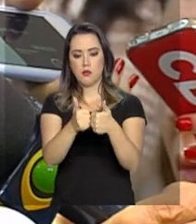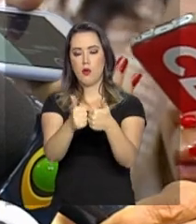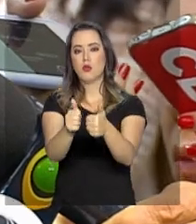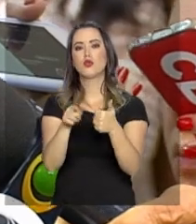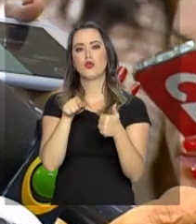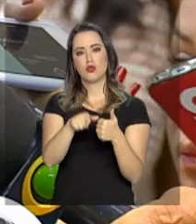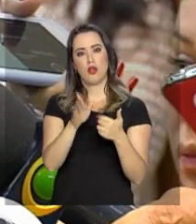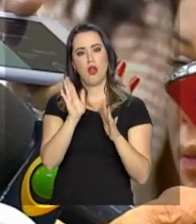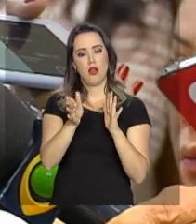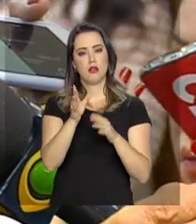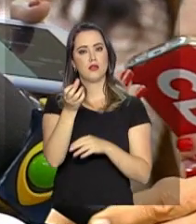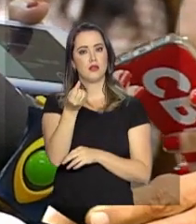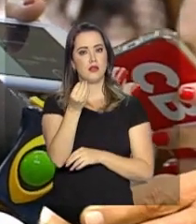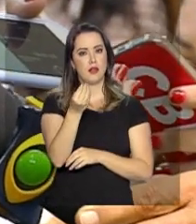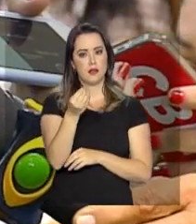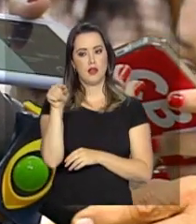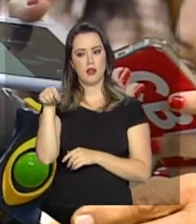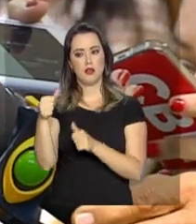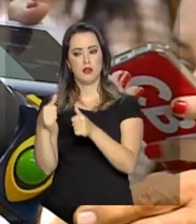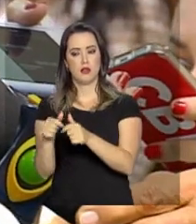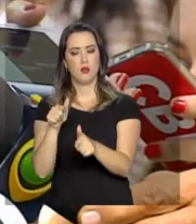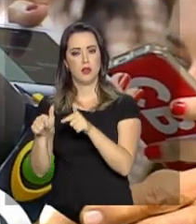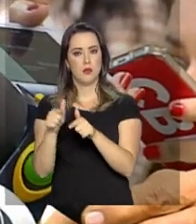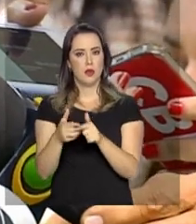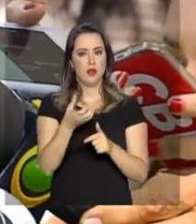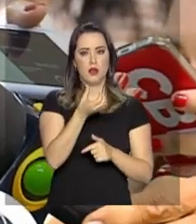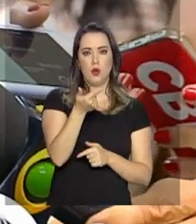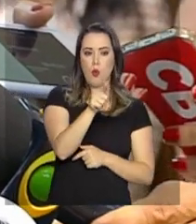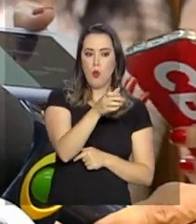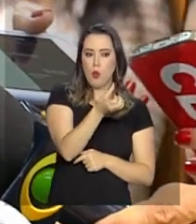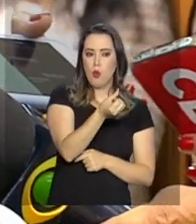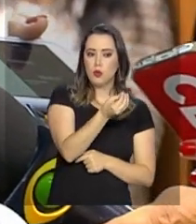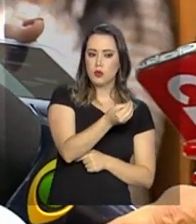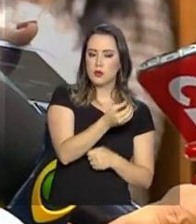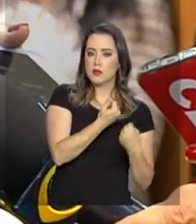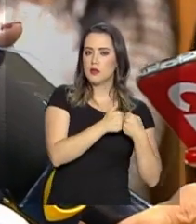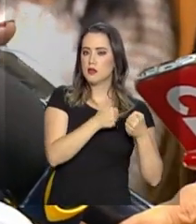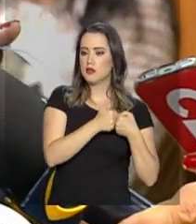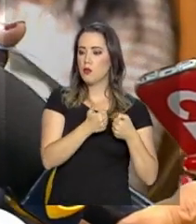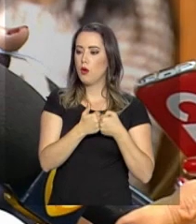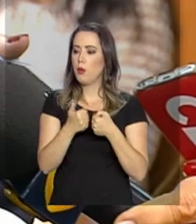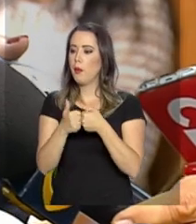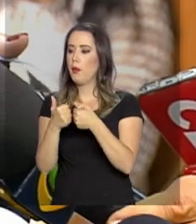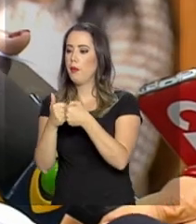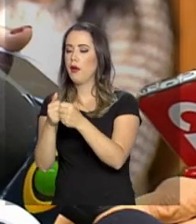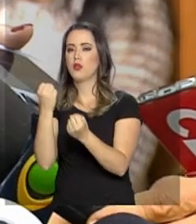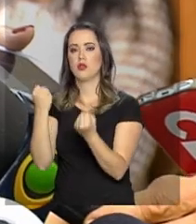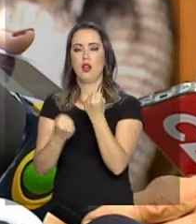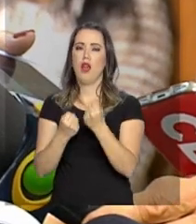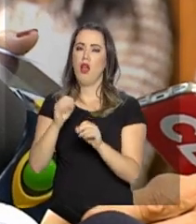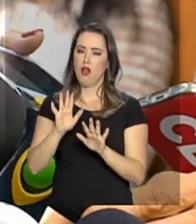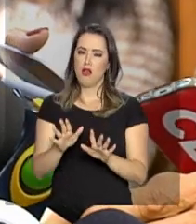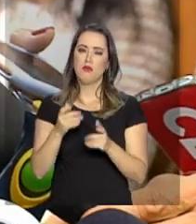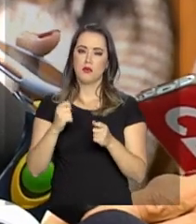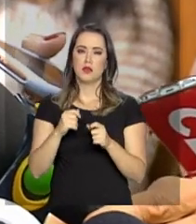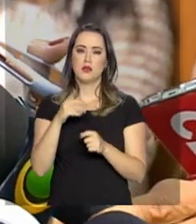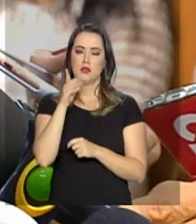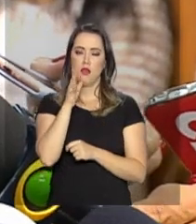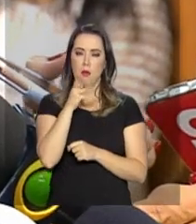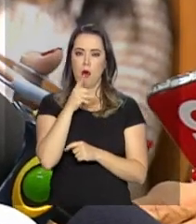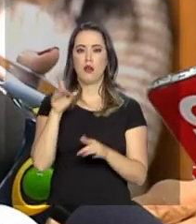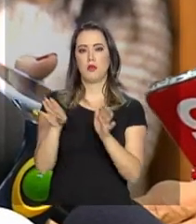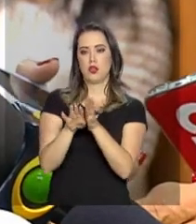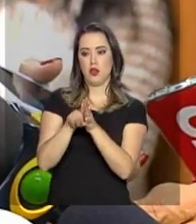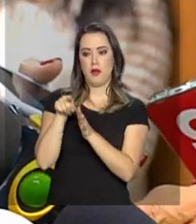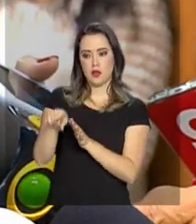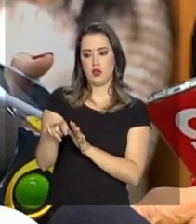lá, 60 estão chegando por via terrestre, porque estão levando os veículos. Eles próprios estão levando os veículos e leva mais algum dia. Quando eles lá